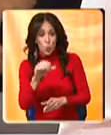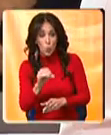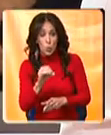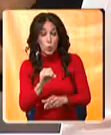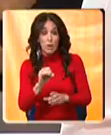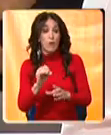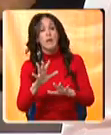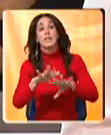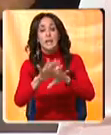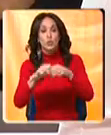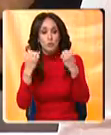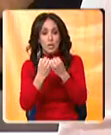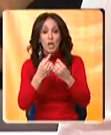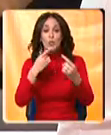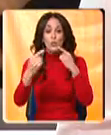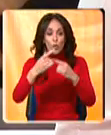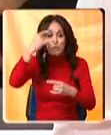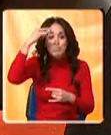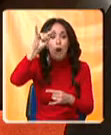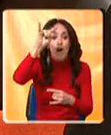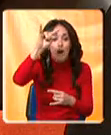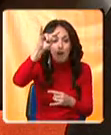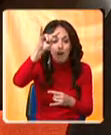redes sociais, era o noivo encornado.